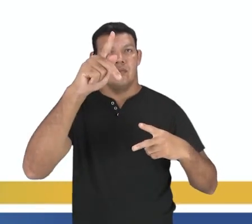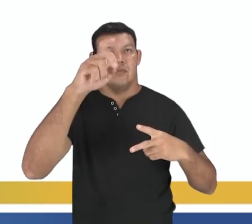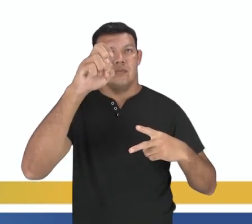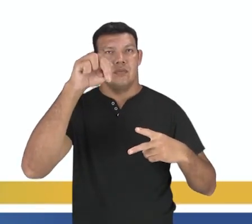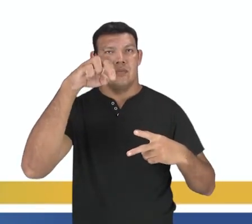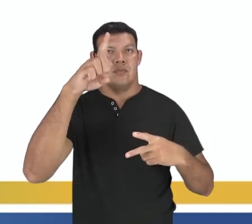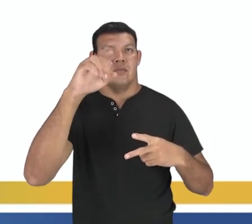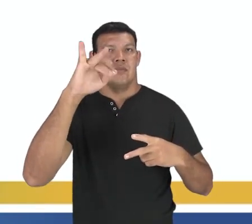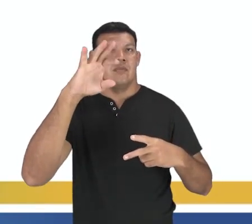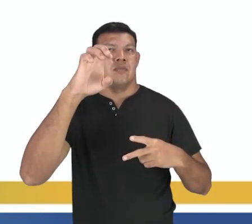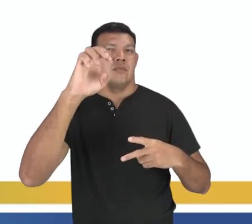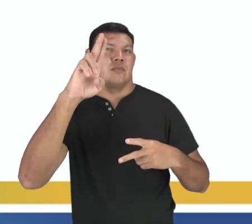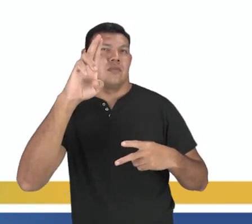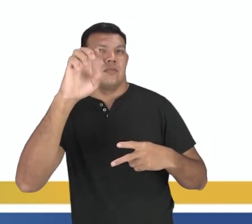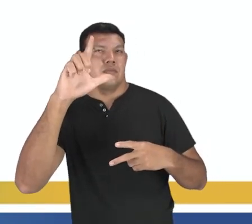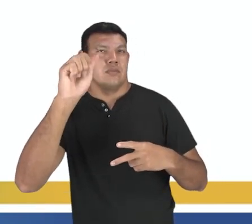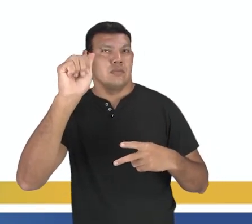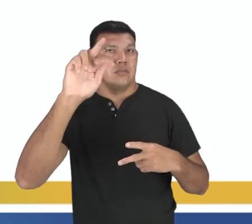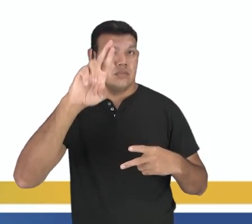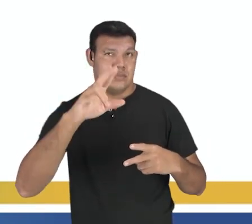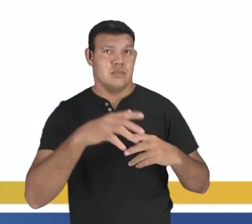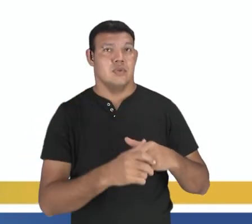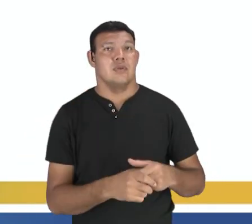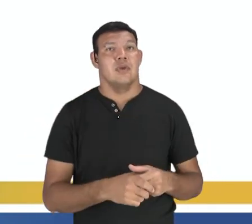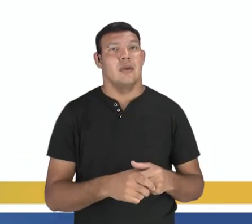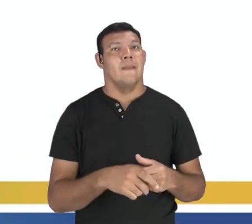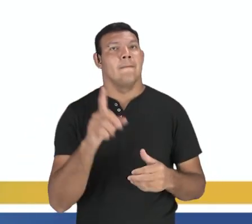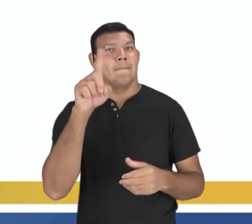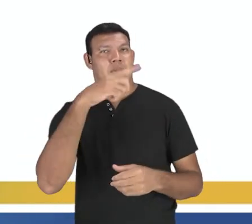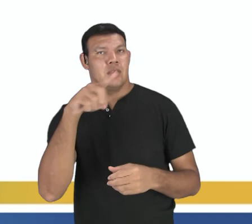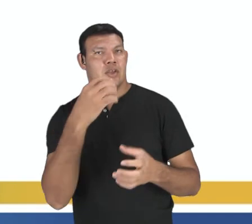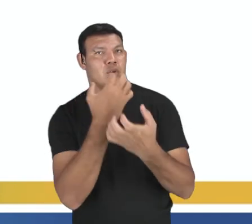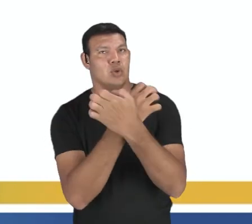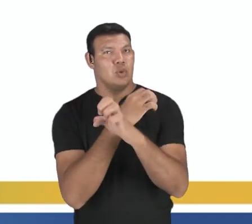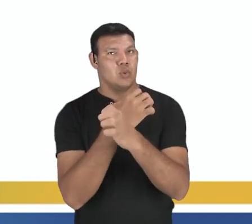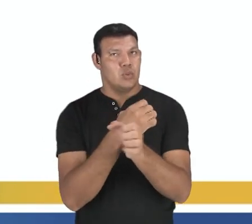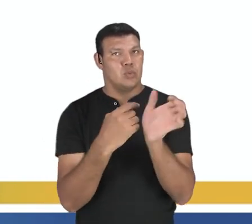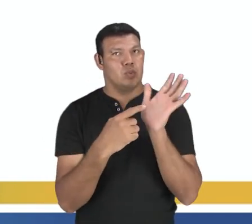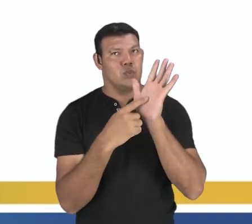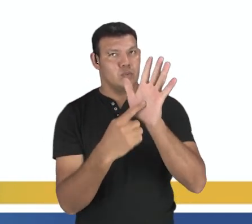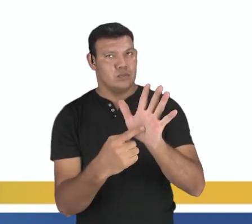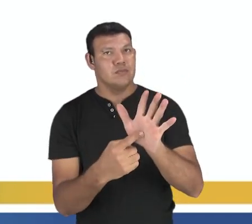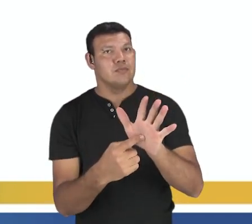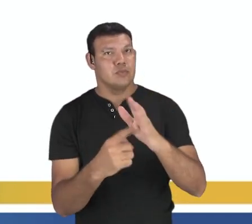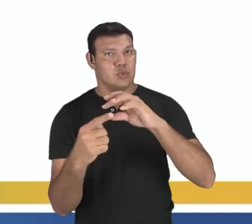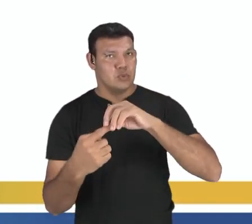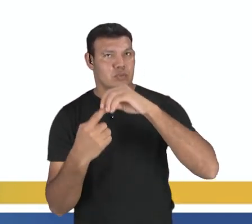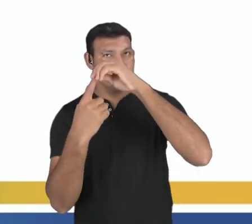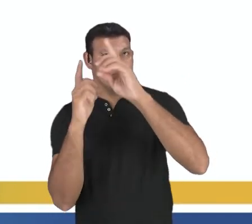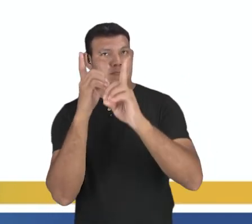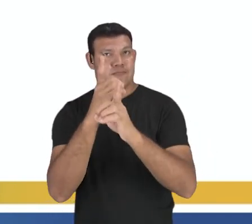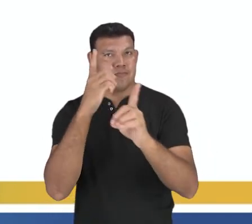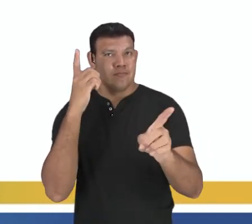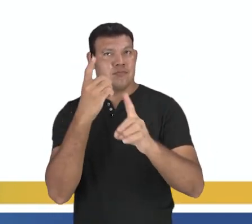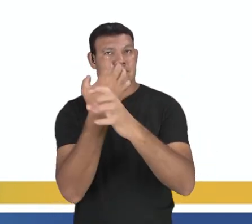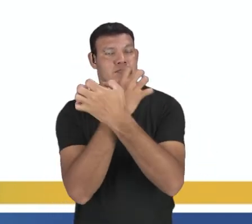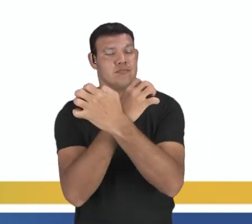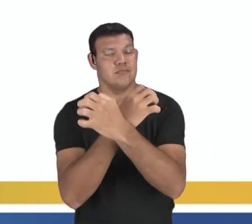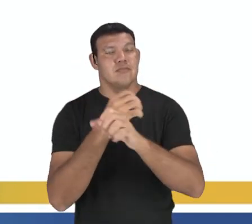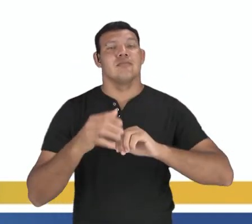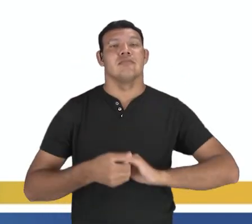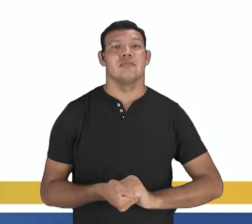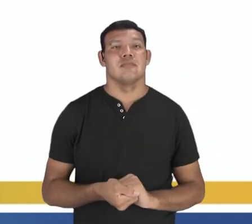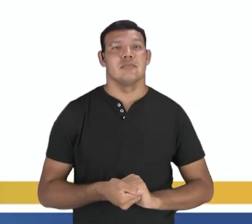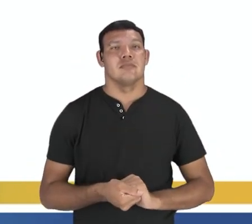esqueleto apendicular. Letra A, crânio, B, costelas, C, externo